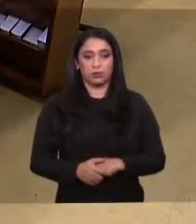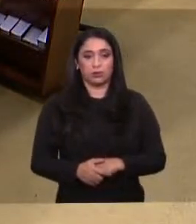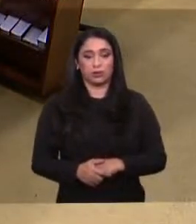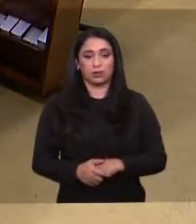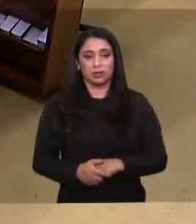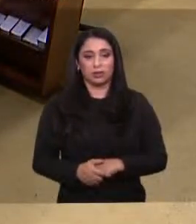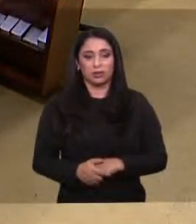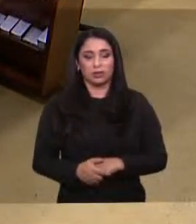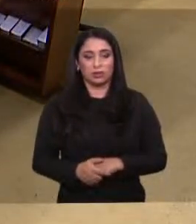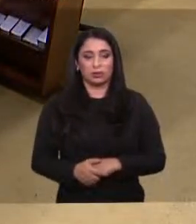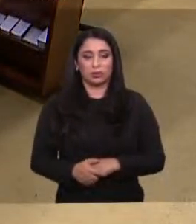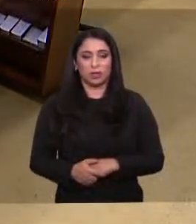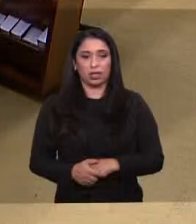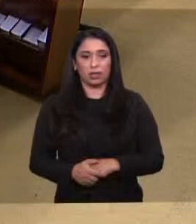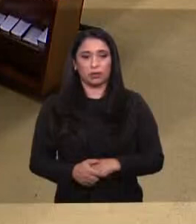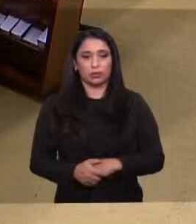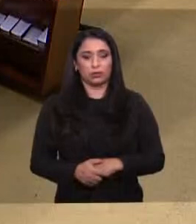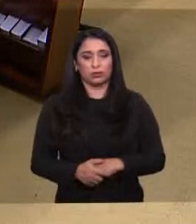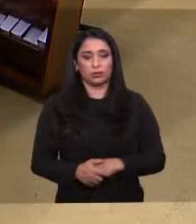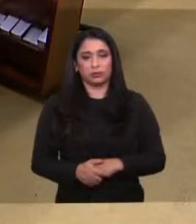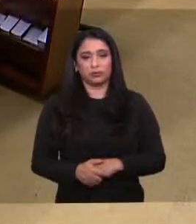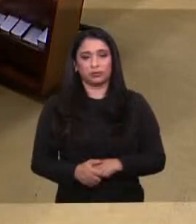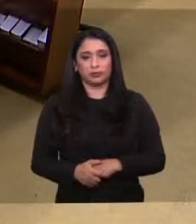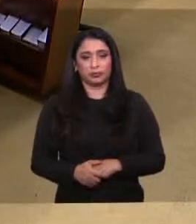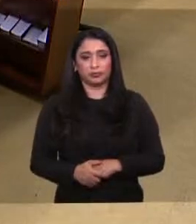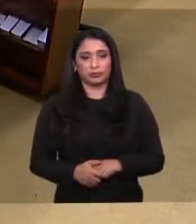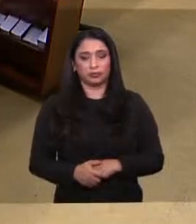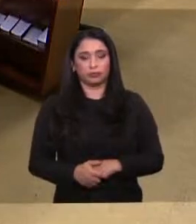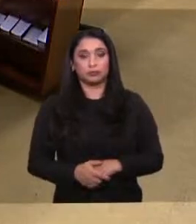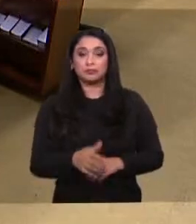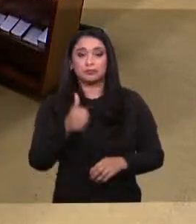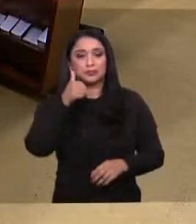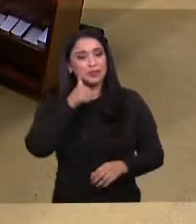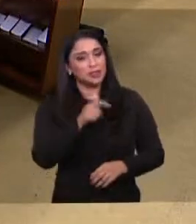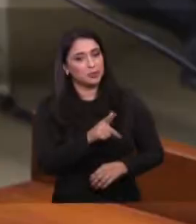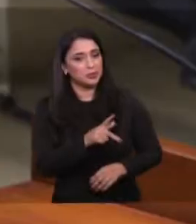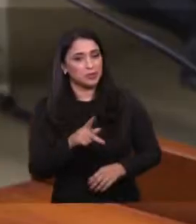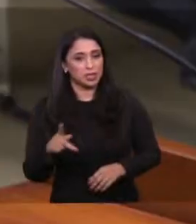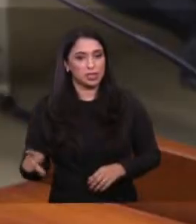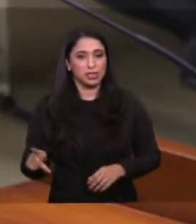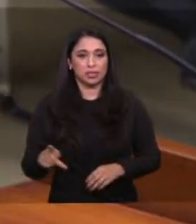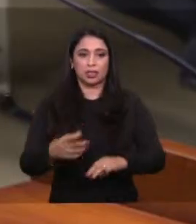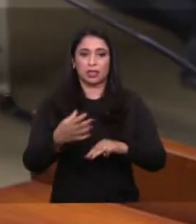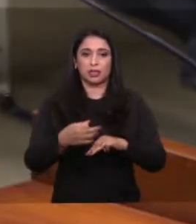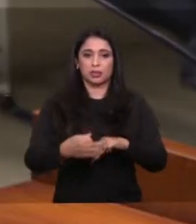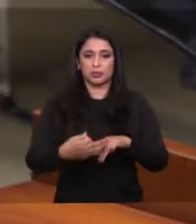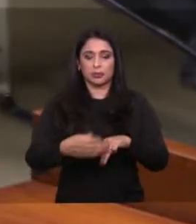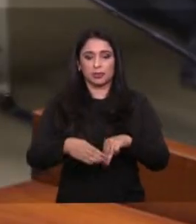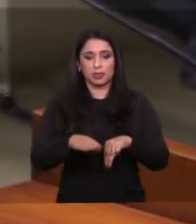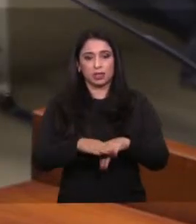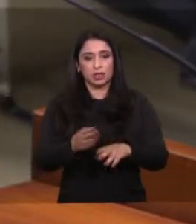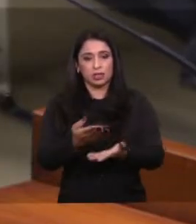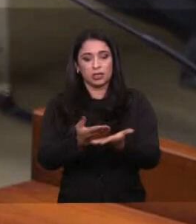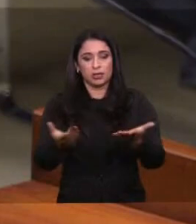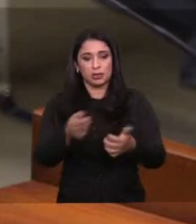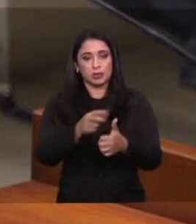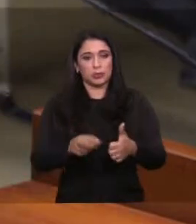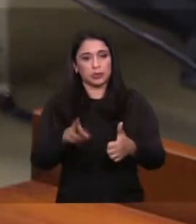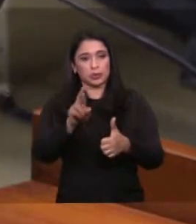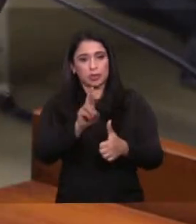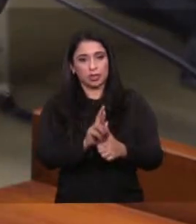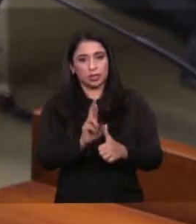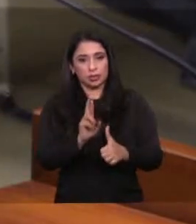Na imagem, o advogado assume a tribuna presencial. Eminente presidente, eminentes ministras, ministros, procurador-geral da